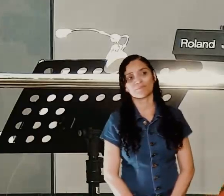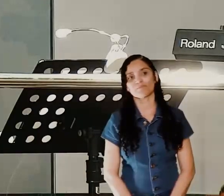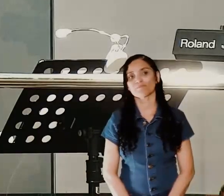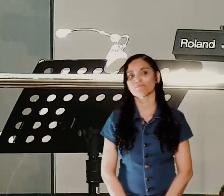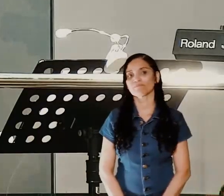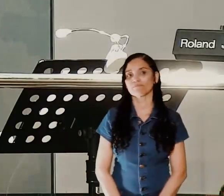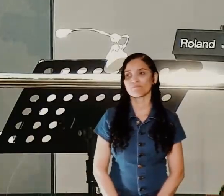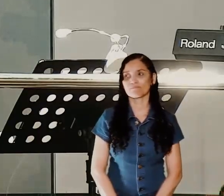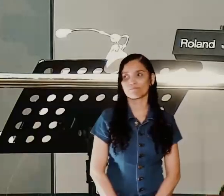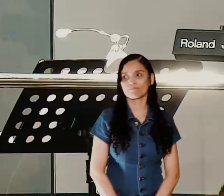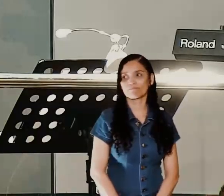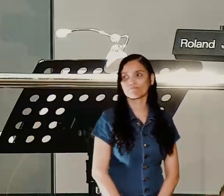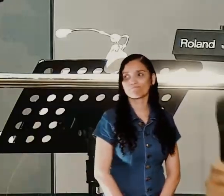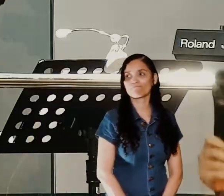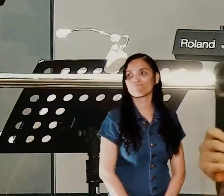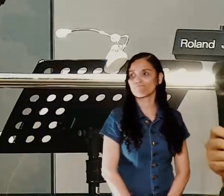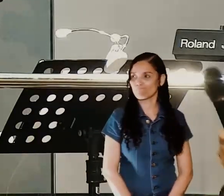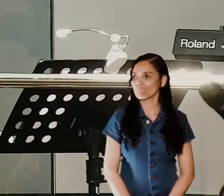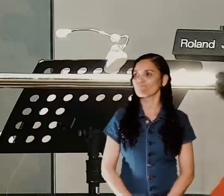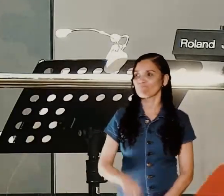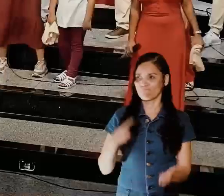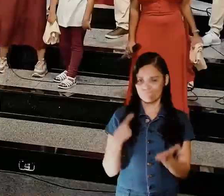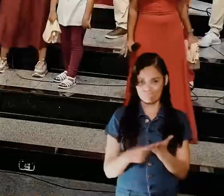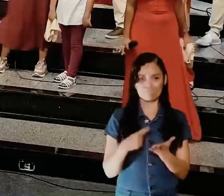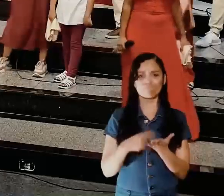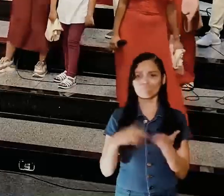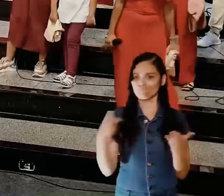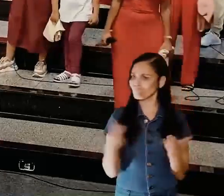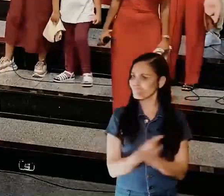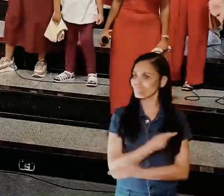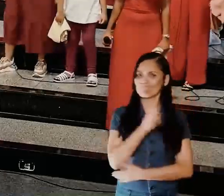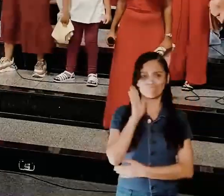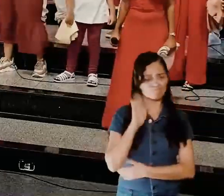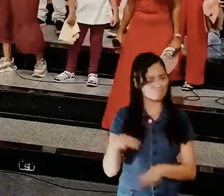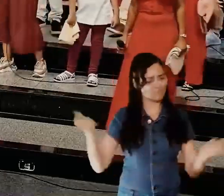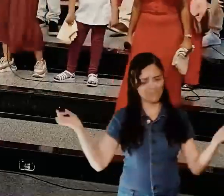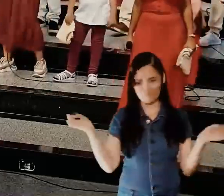A promessa se cumpriu, um menino nos